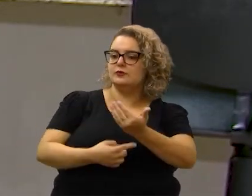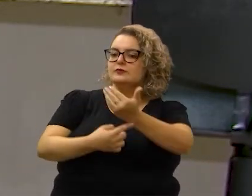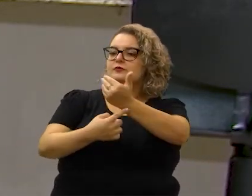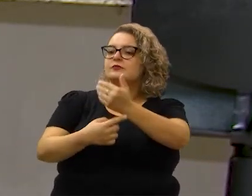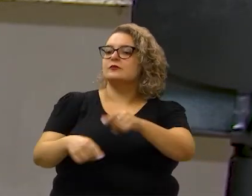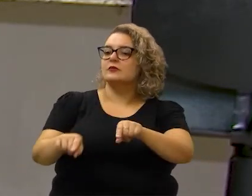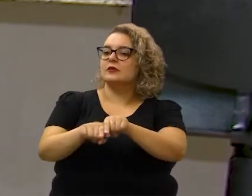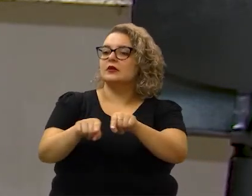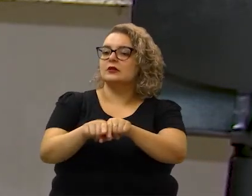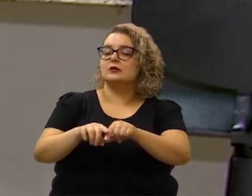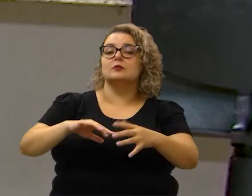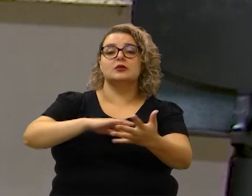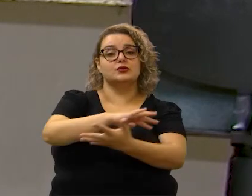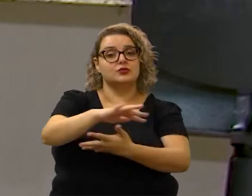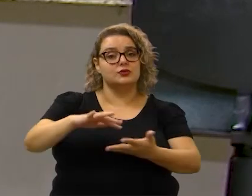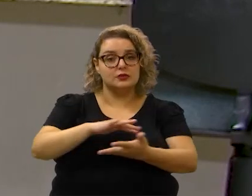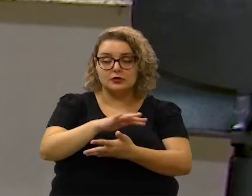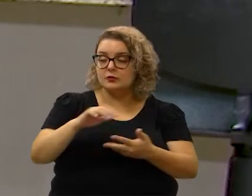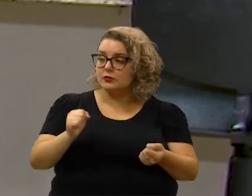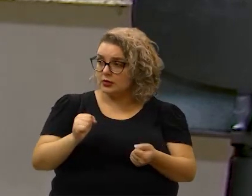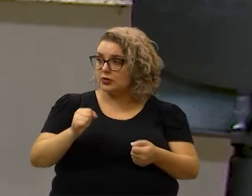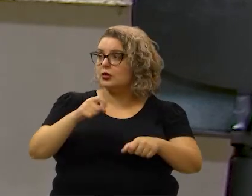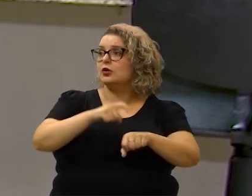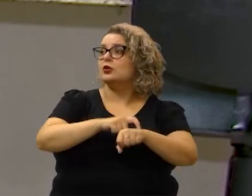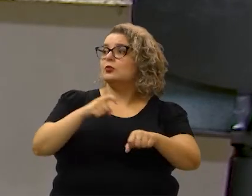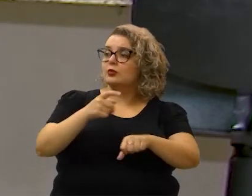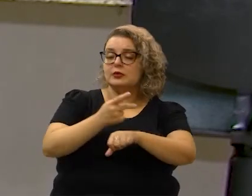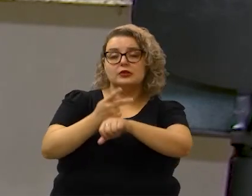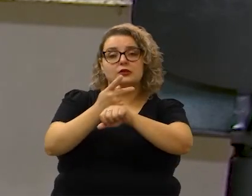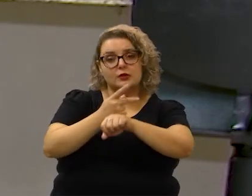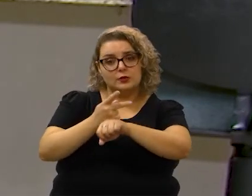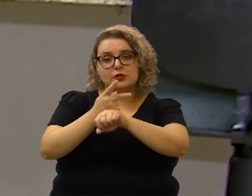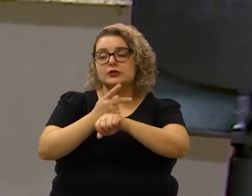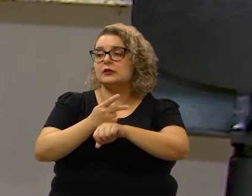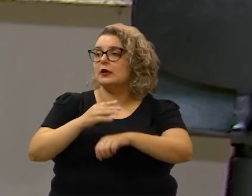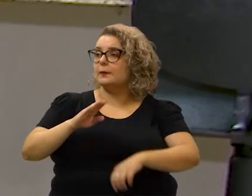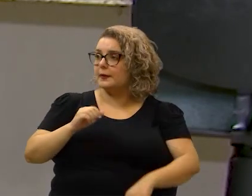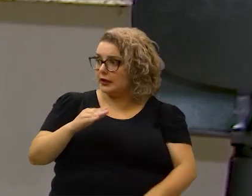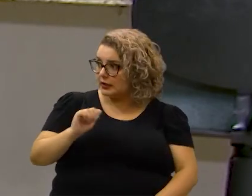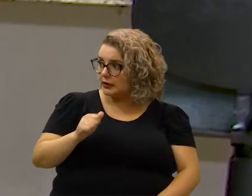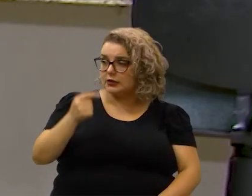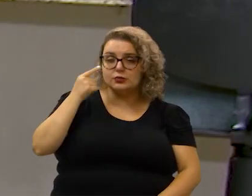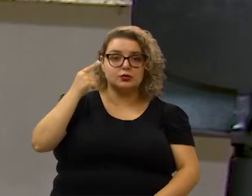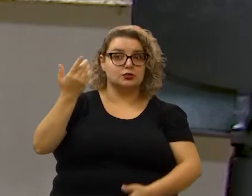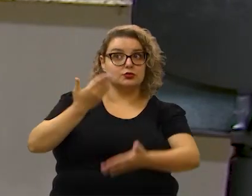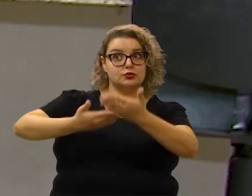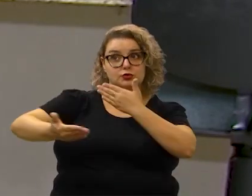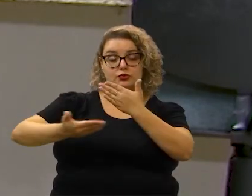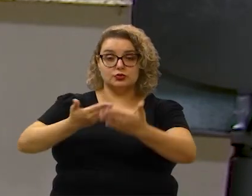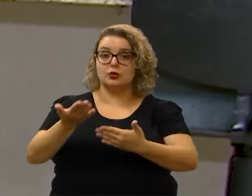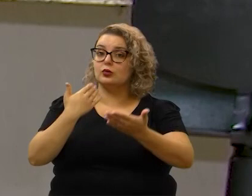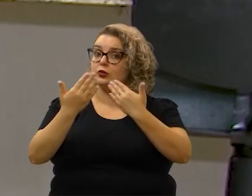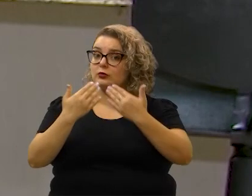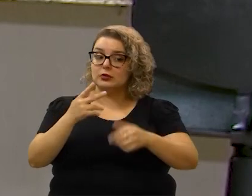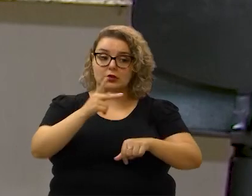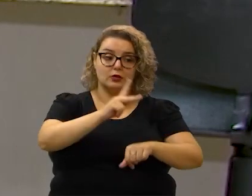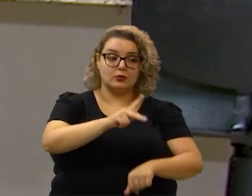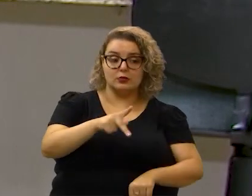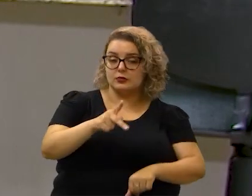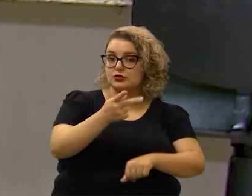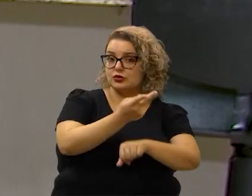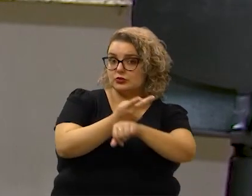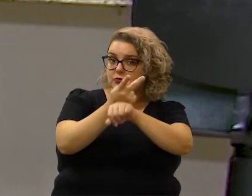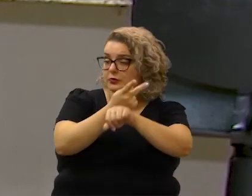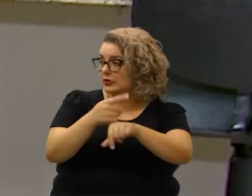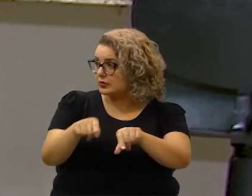inovação e tecnologia e sustentabilidade. E o momento lá da premiação, o momento da banca, das trocas das ideias, de conversar com os outros professores